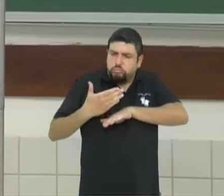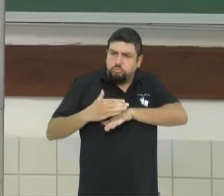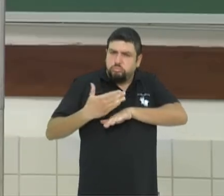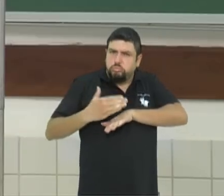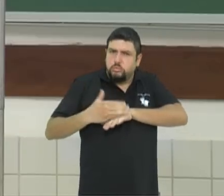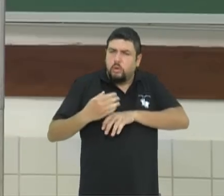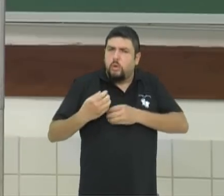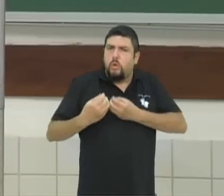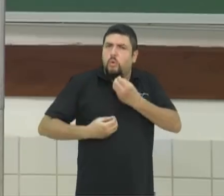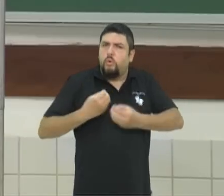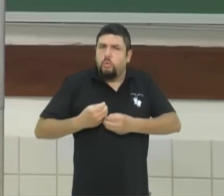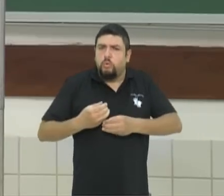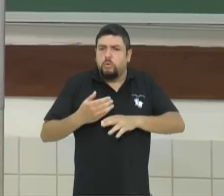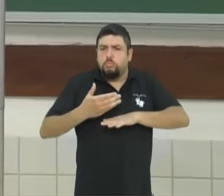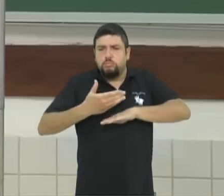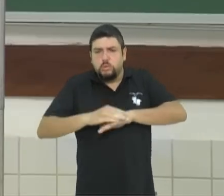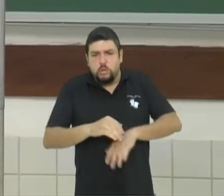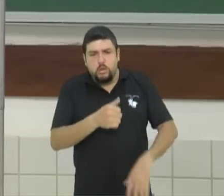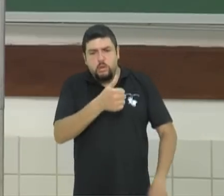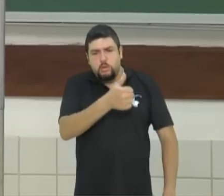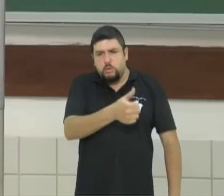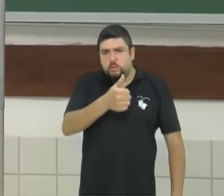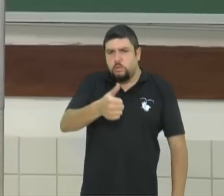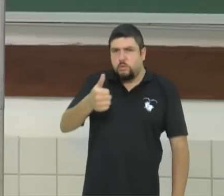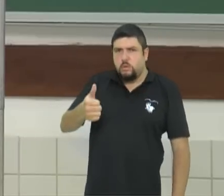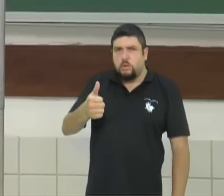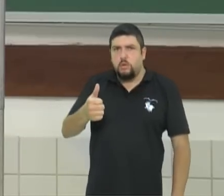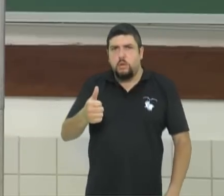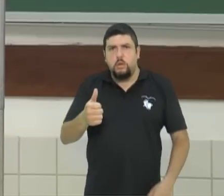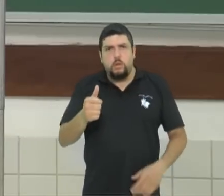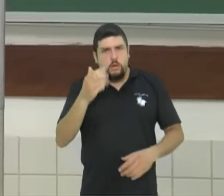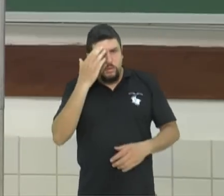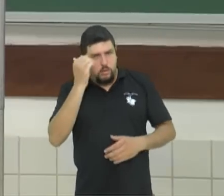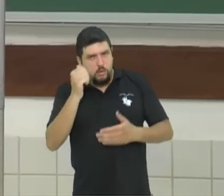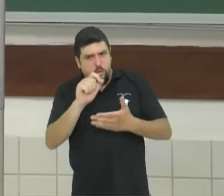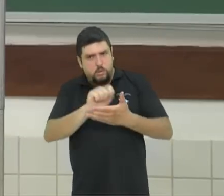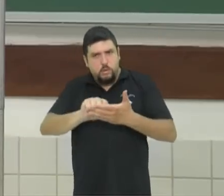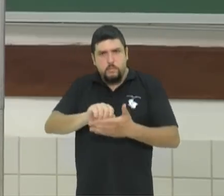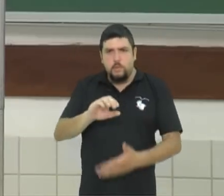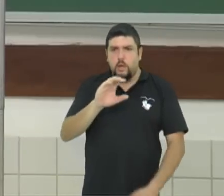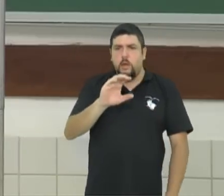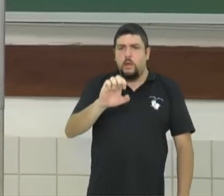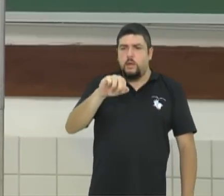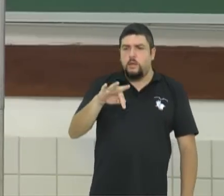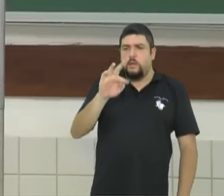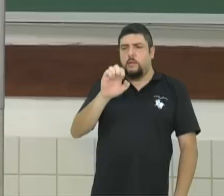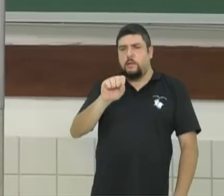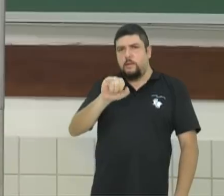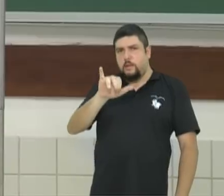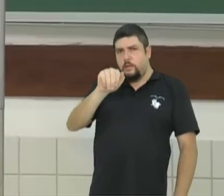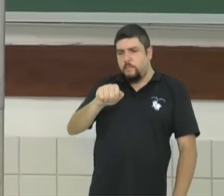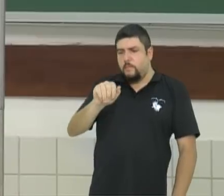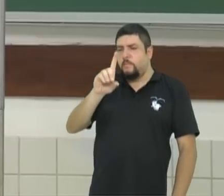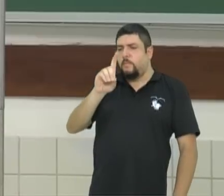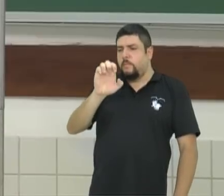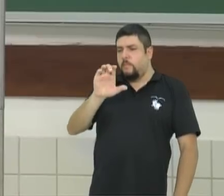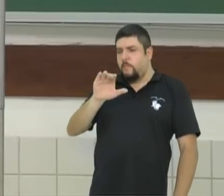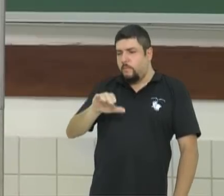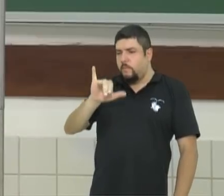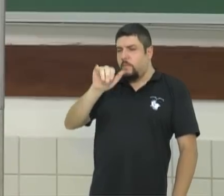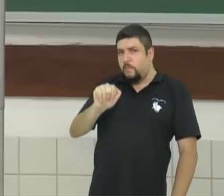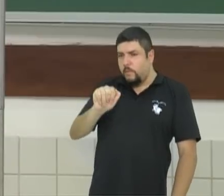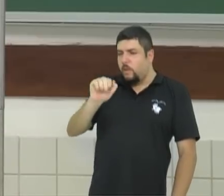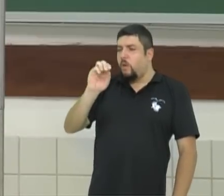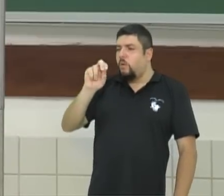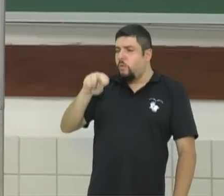esse numeral, né, usando o numeral ordinal, né? Então, é a nossa aula de número 111, em numerais cardinais.